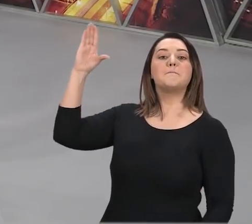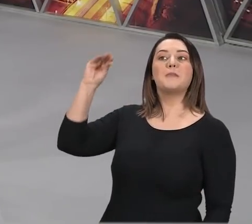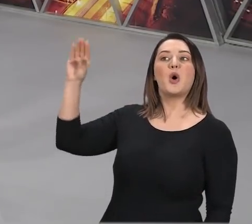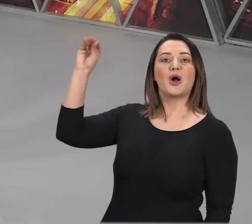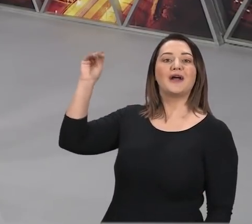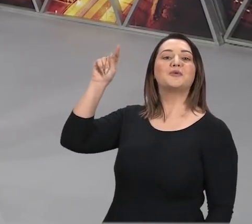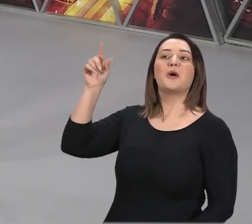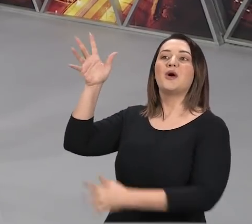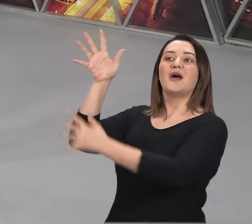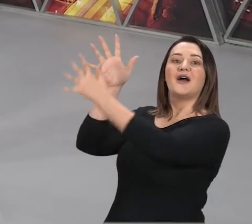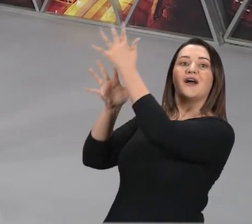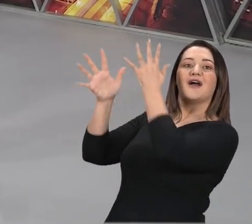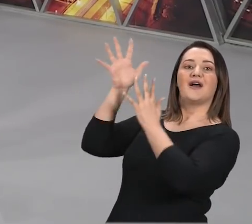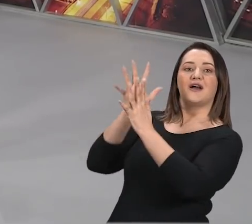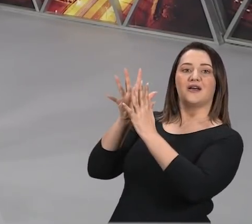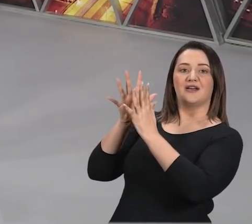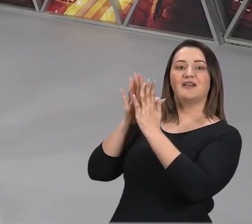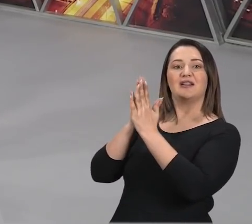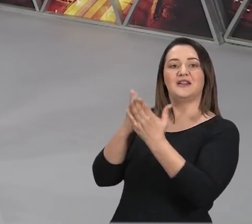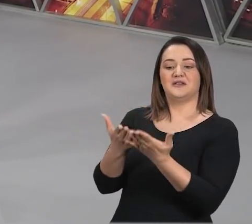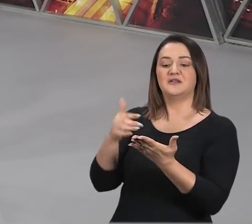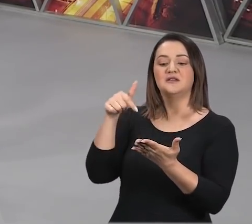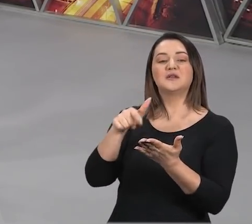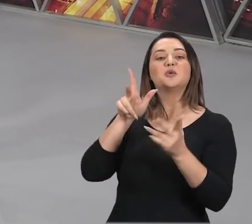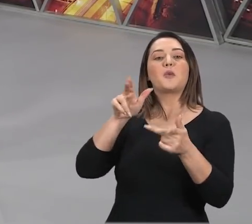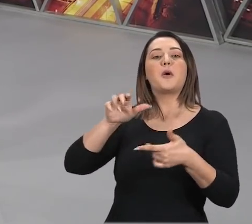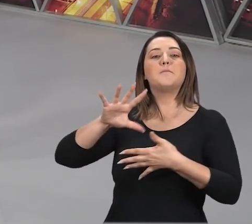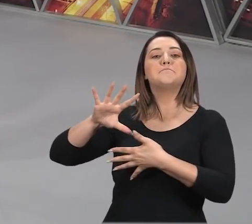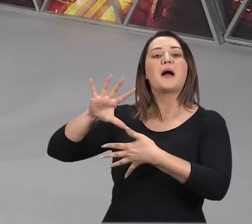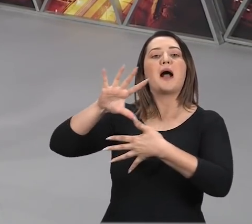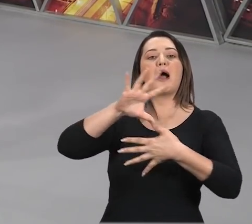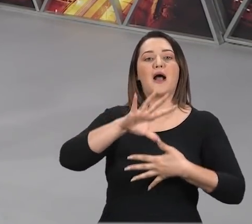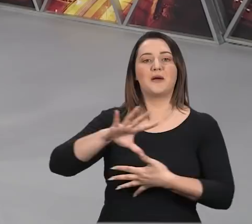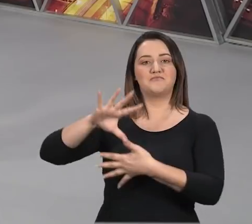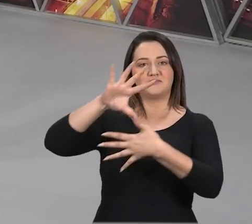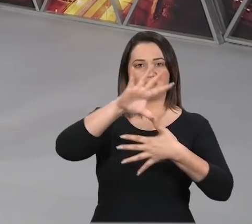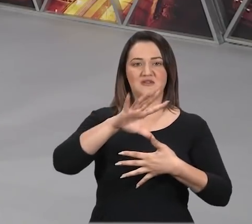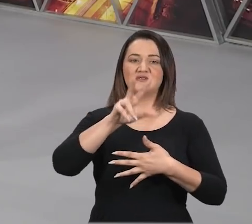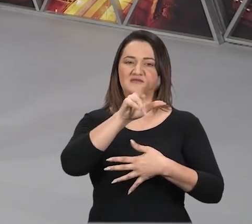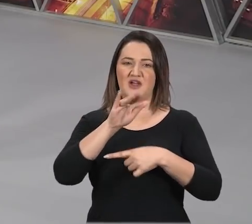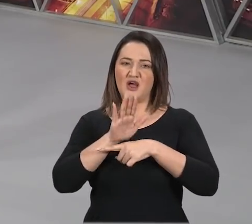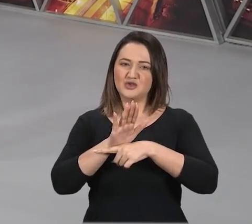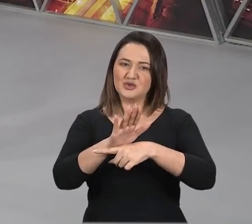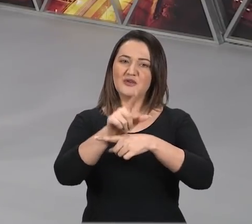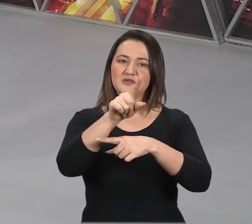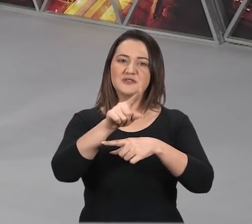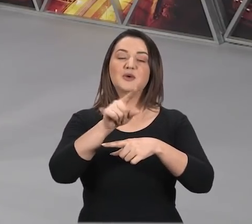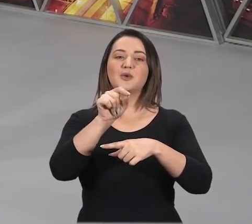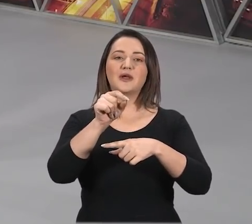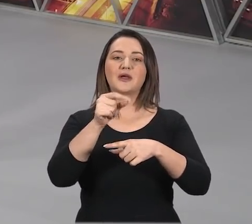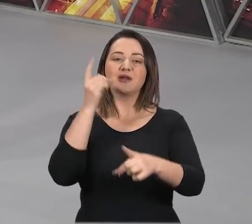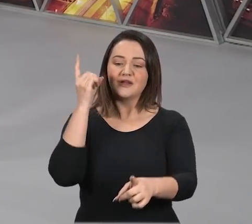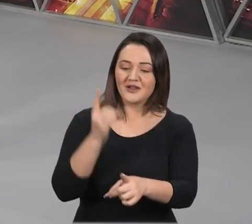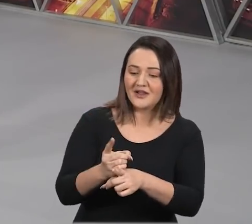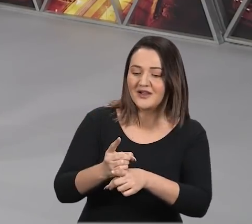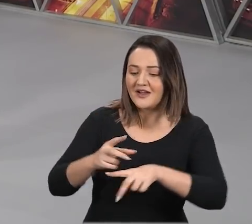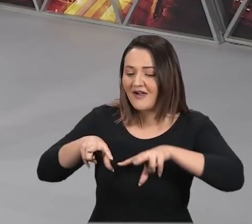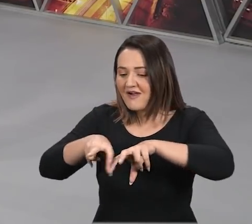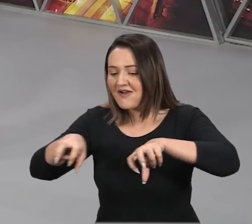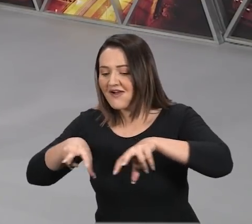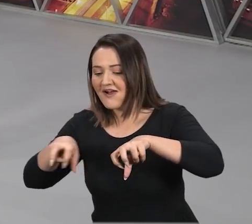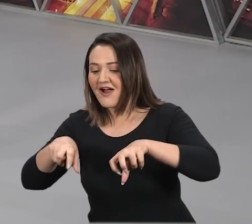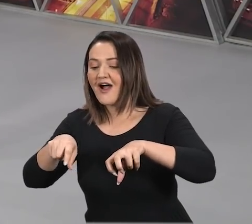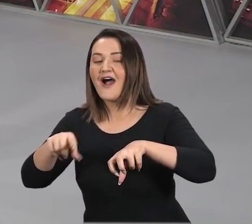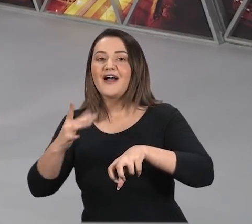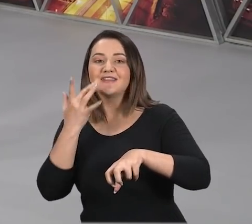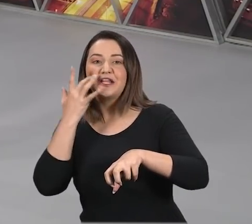Deus falando com você, é com certeza o mapa que vai conduzir você ao tesouro escondido. E